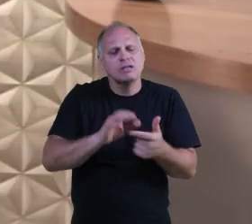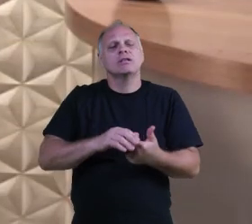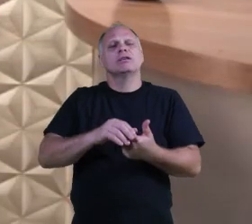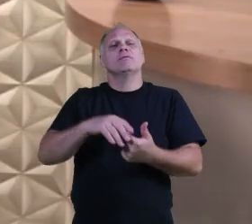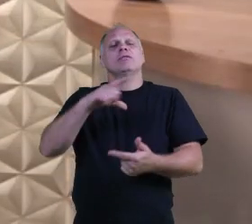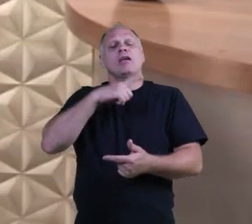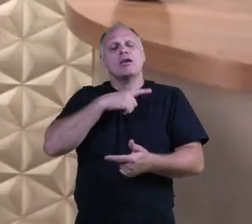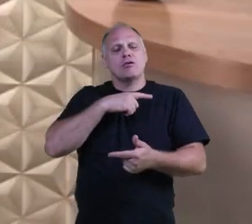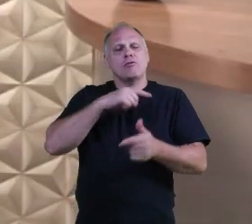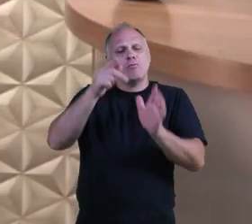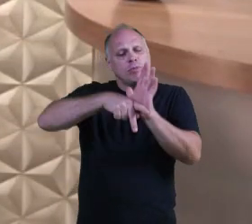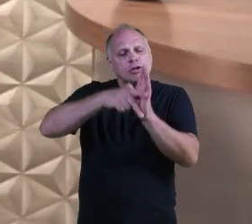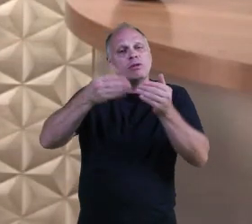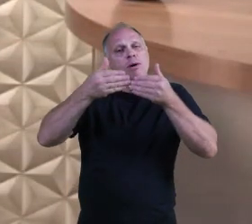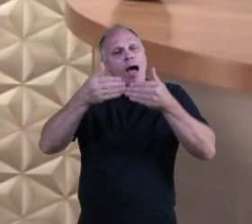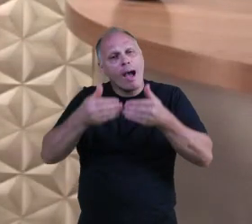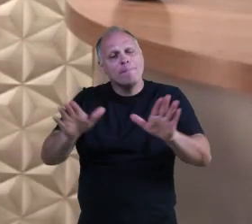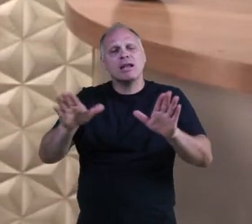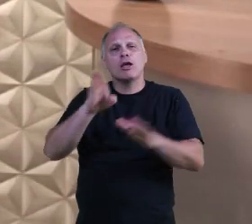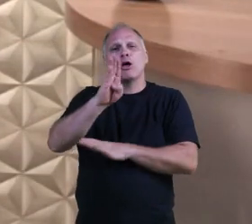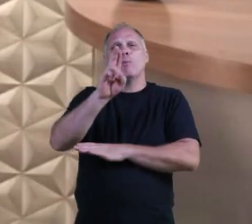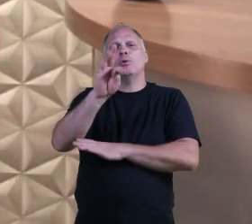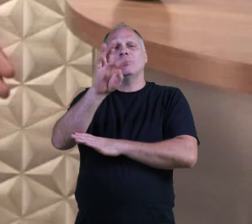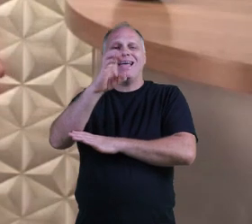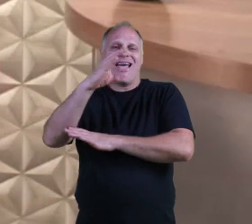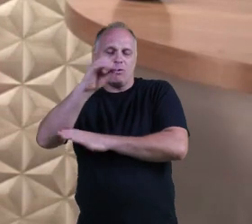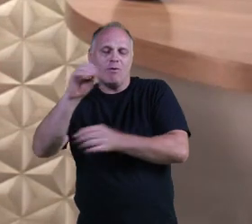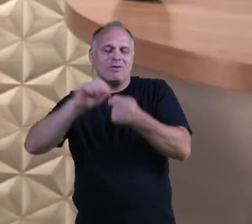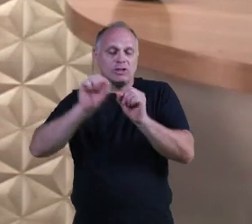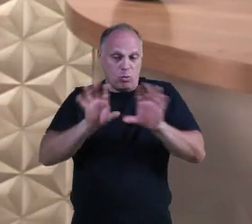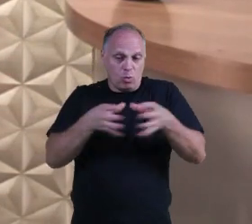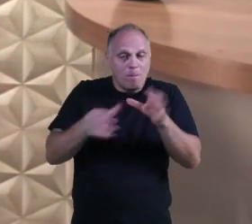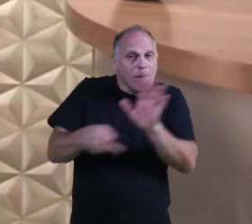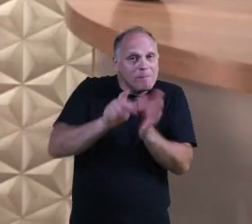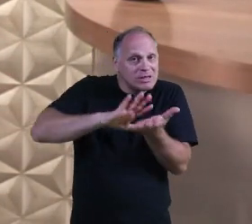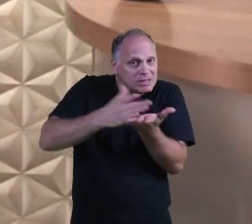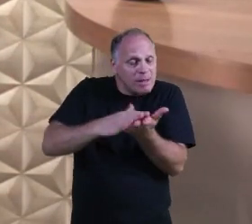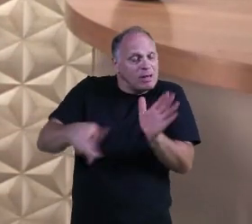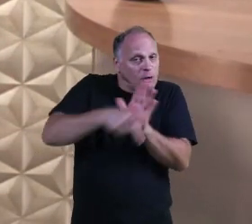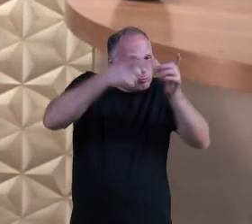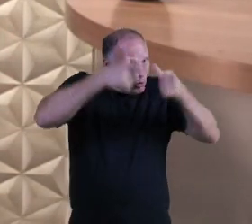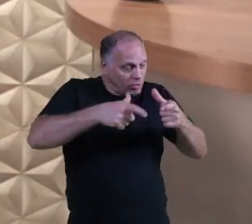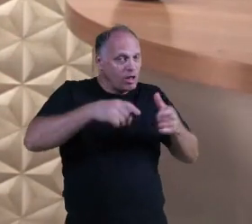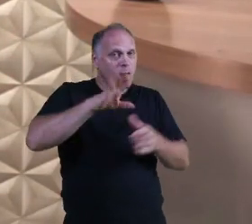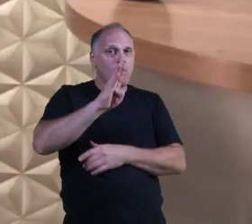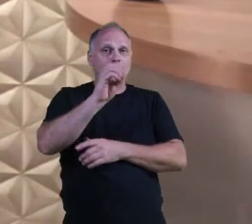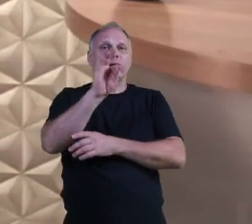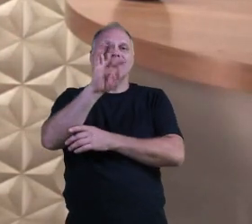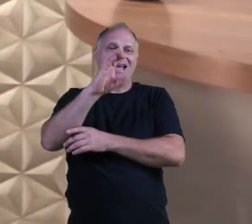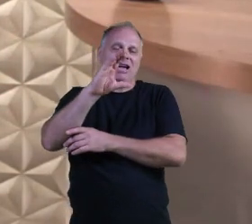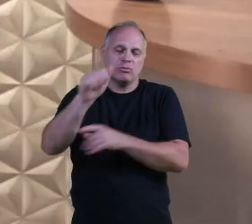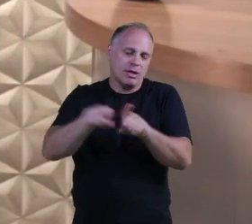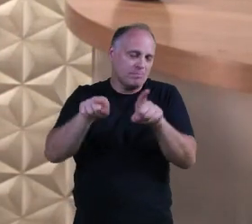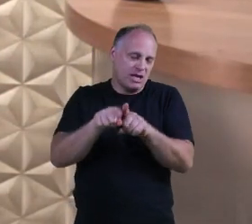antes eu trabalhei muito, sim, em projetos. Eu trabalhei, eu fui coordenador 2 anos do Carnaval de